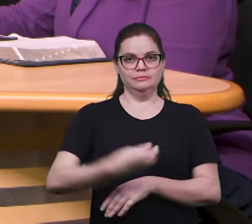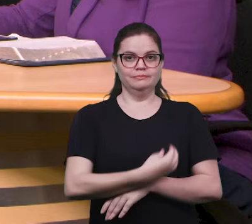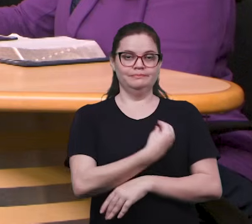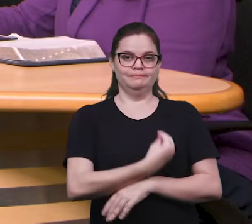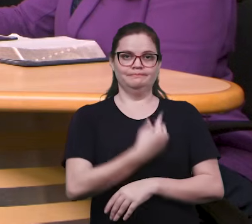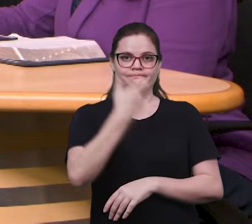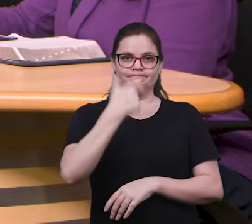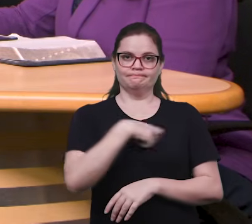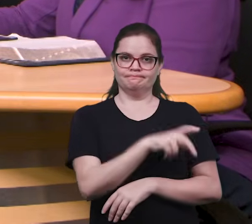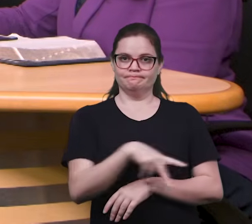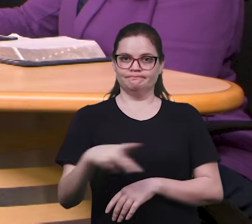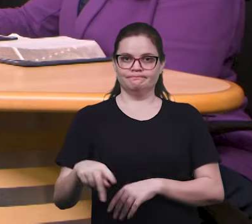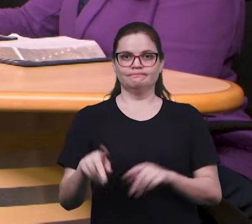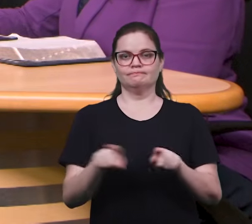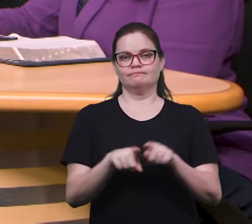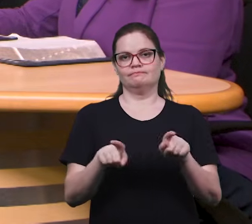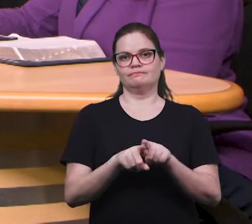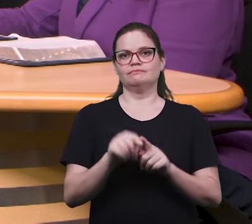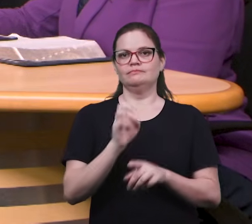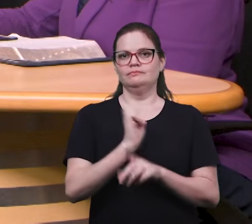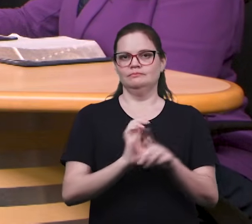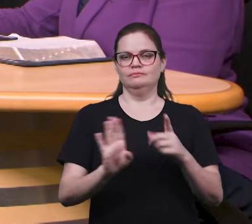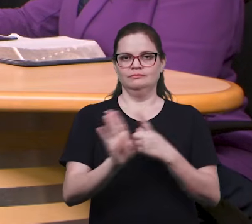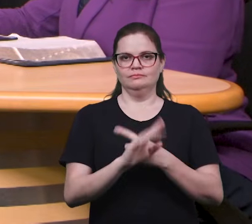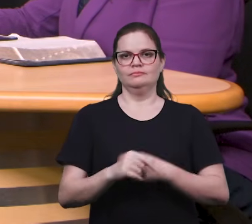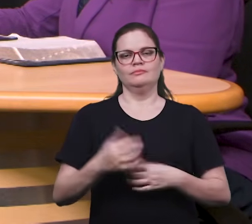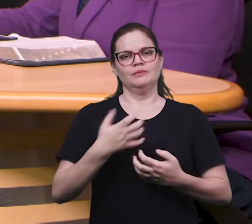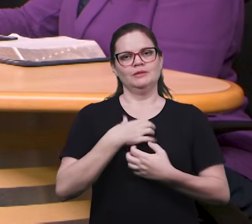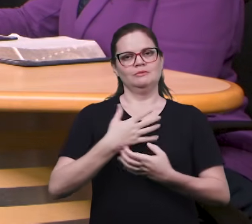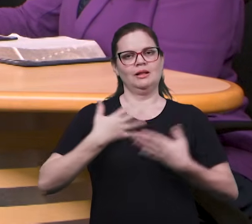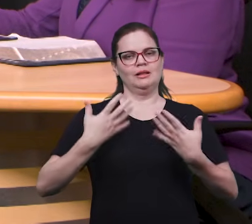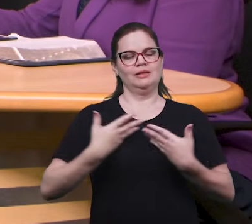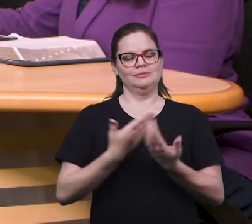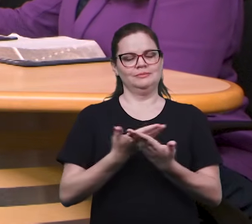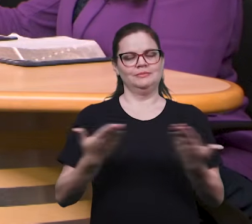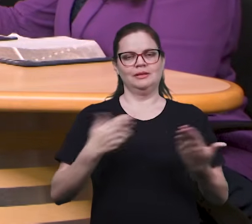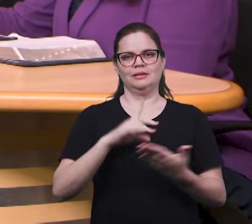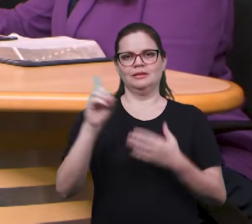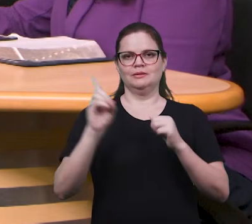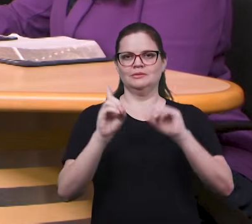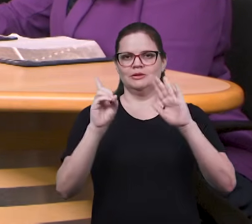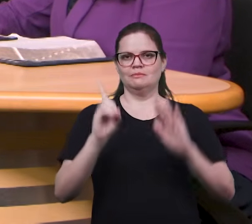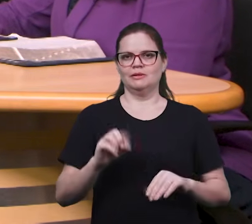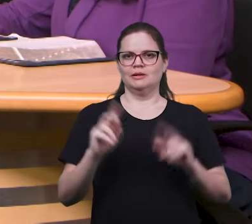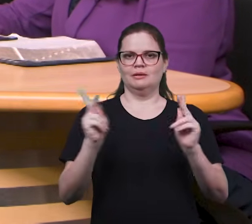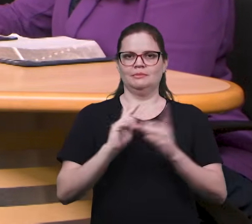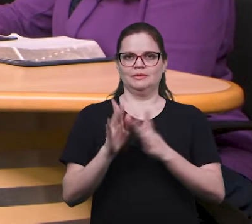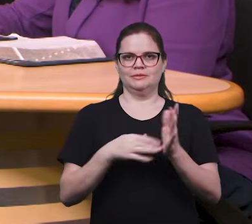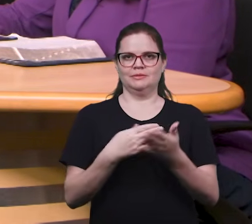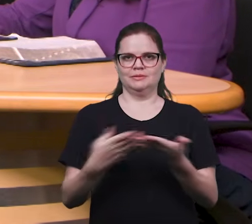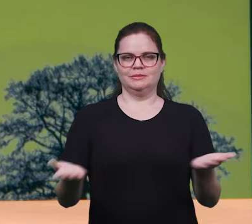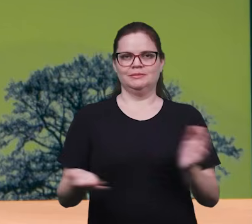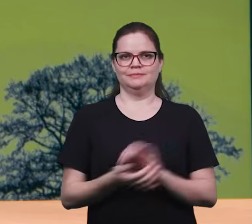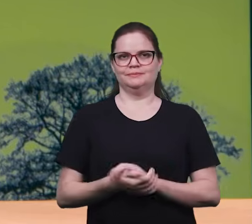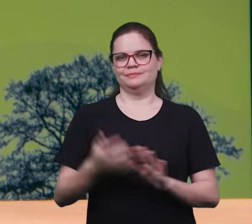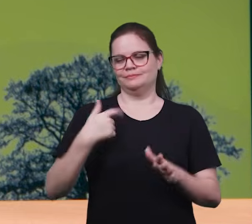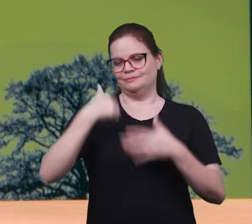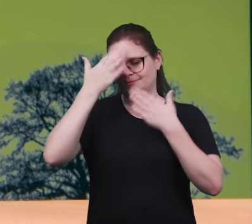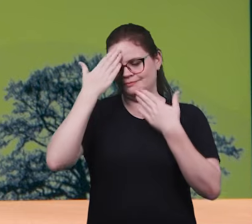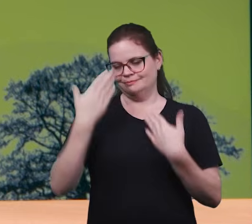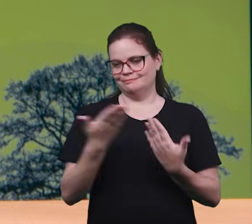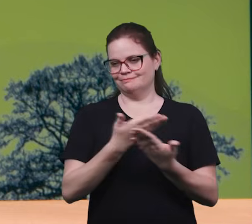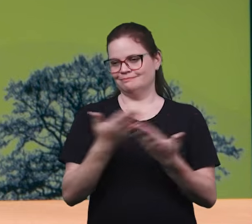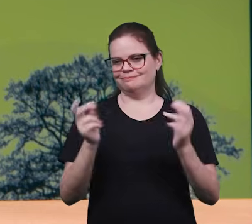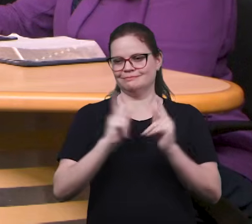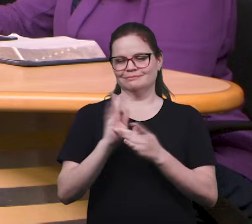como professoras de EBD que somos. Uma alegria ter você aqui conosco, Bianca. Deus te abençoe. A paz do Senhor, querida. Eu que agradeço, meninas.